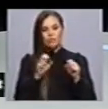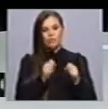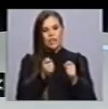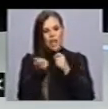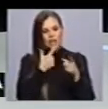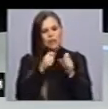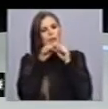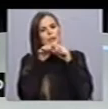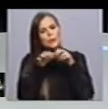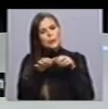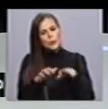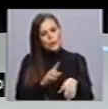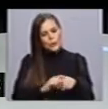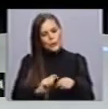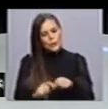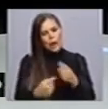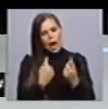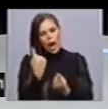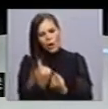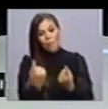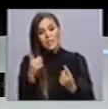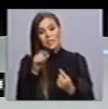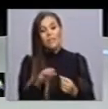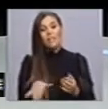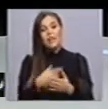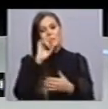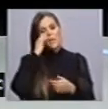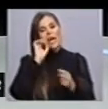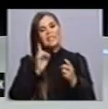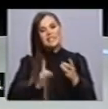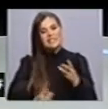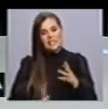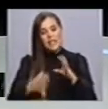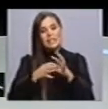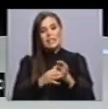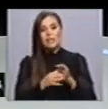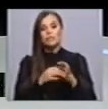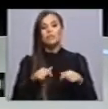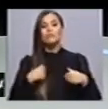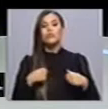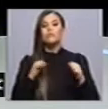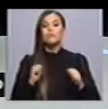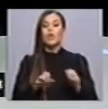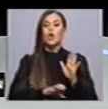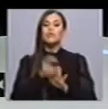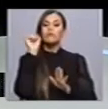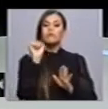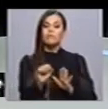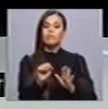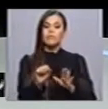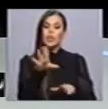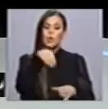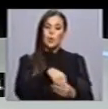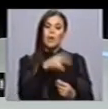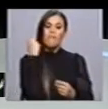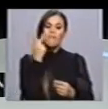em determinadas alturas das suas vidas e qual a consequência desse tipo de radiação para as próprias condições para albergar a vida, os